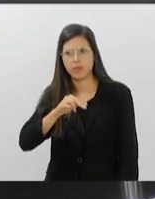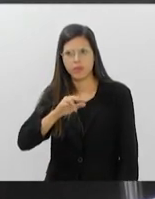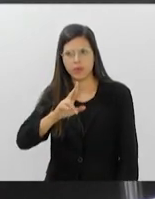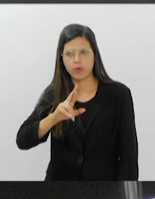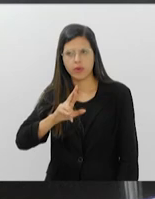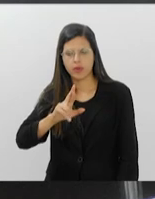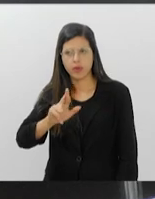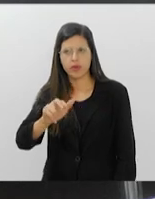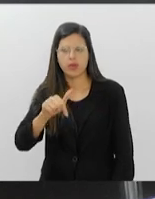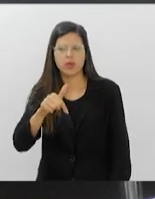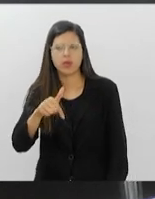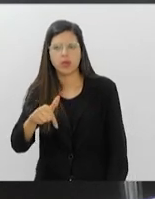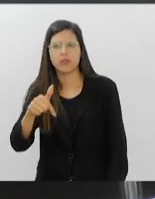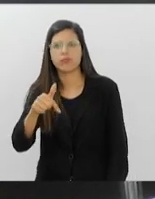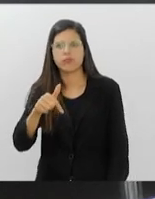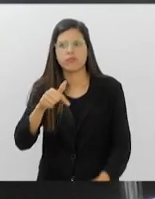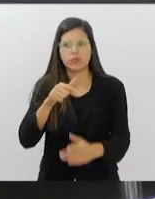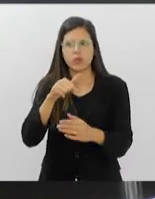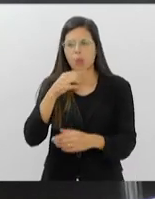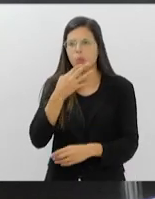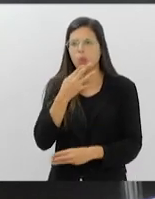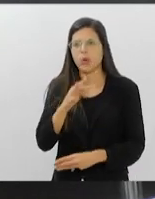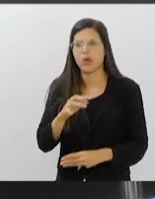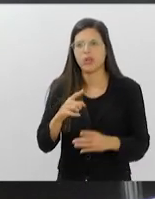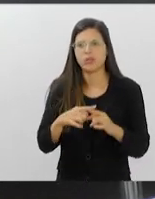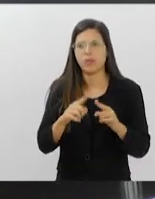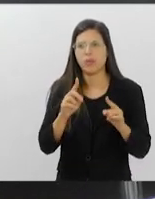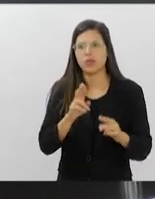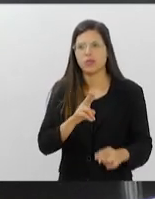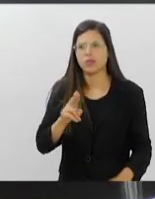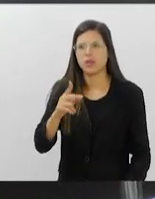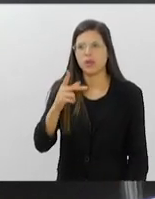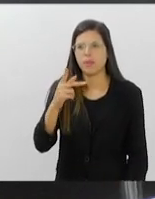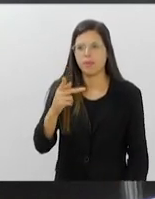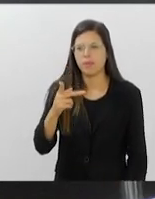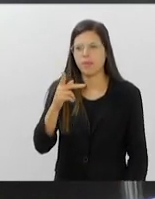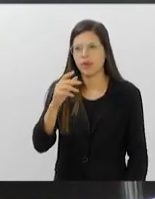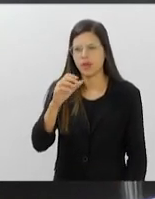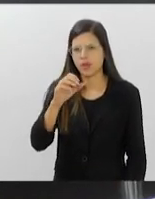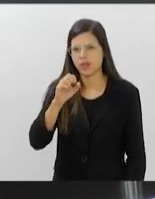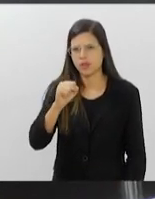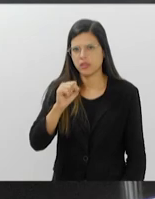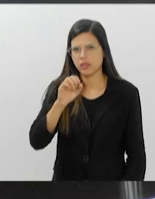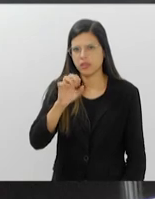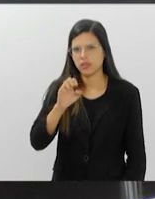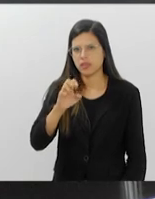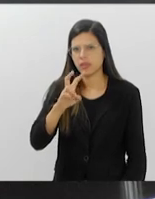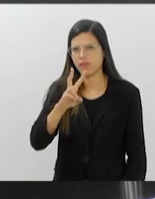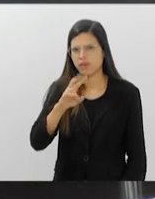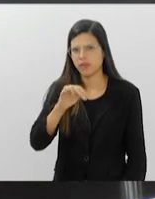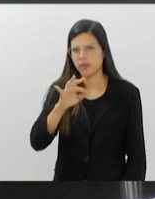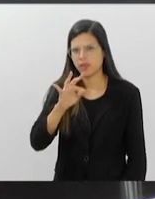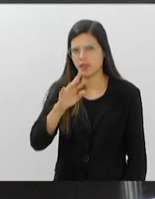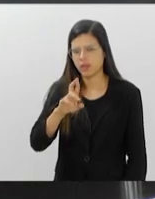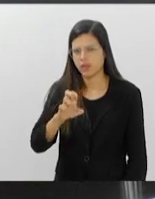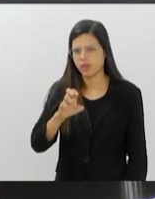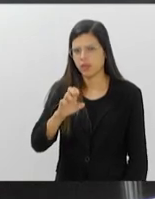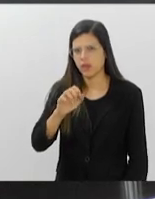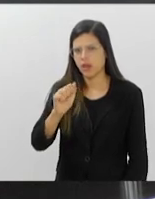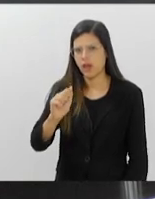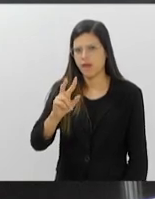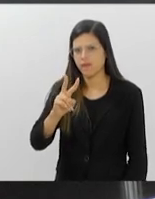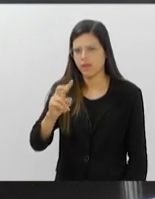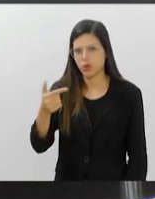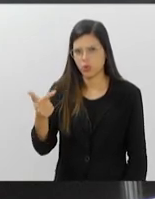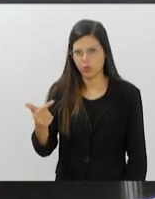que eu até não o conheço, mas chama-se Precivite AD2.